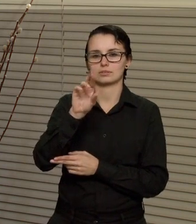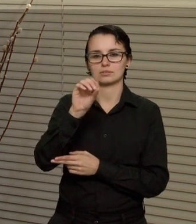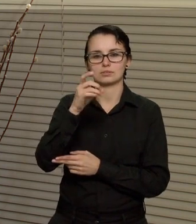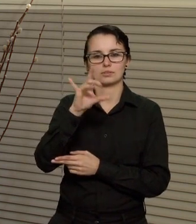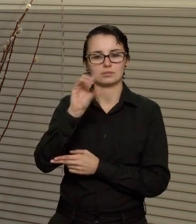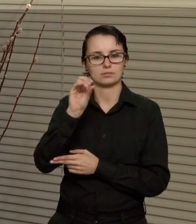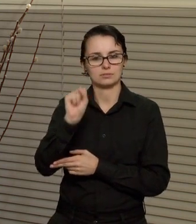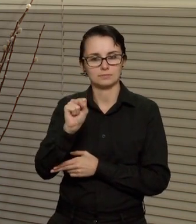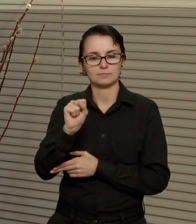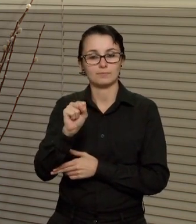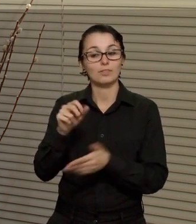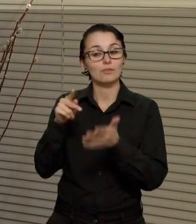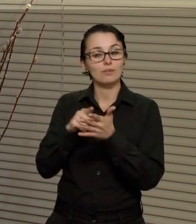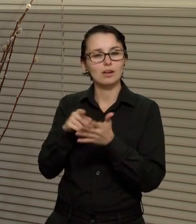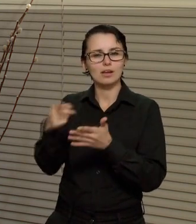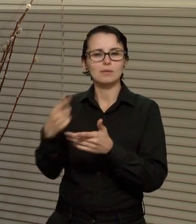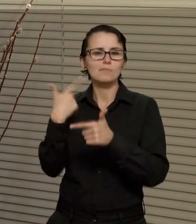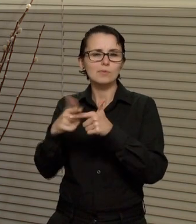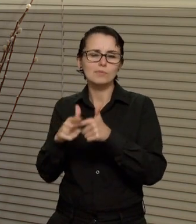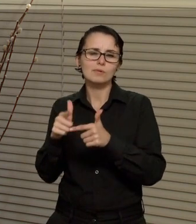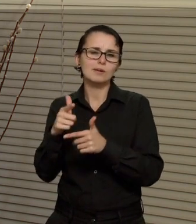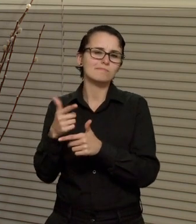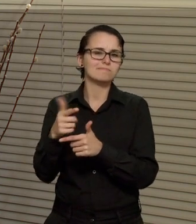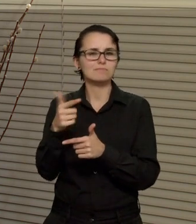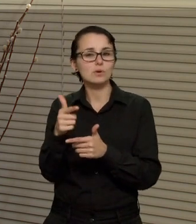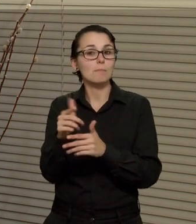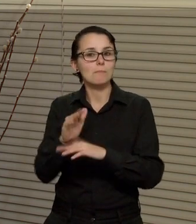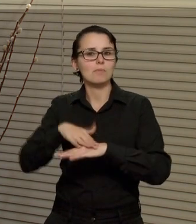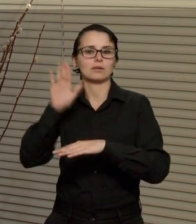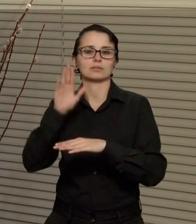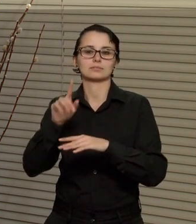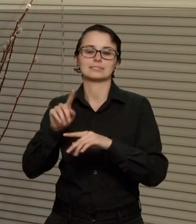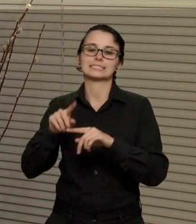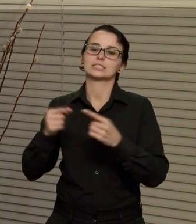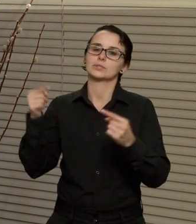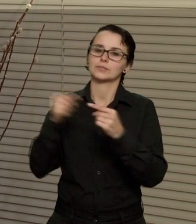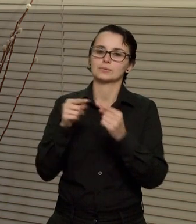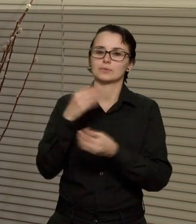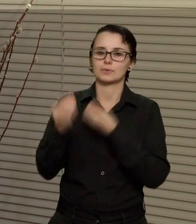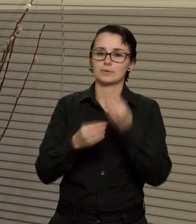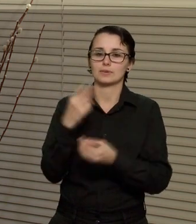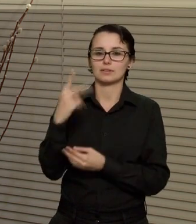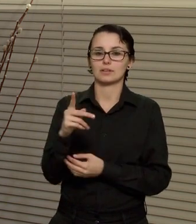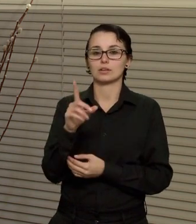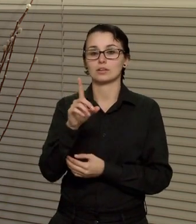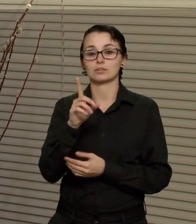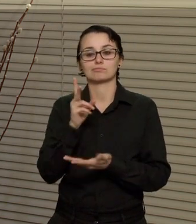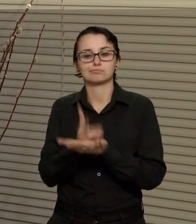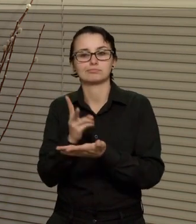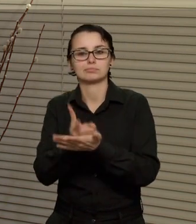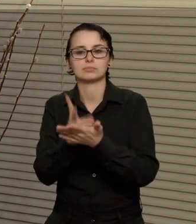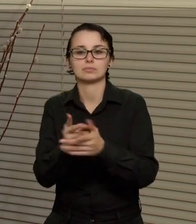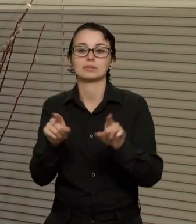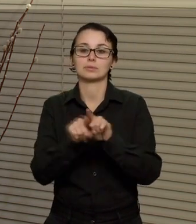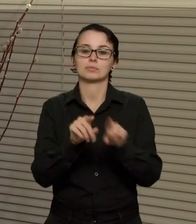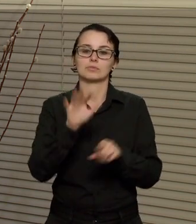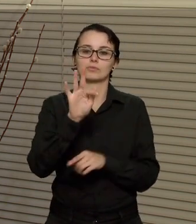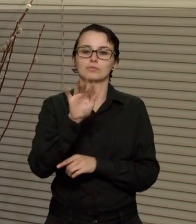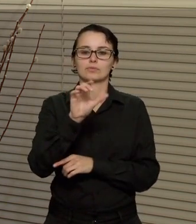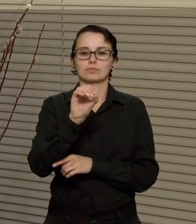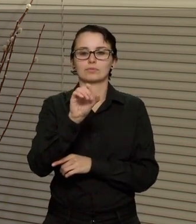representa maiores danos. Porém, está relacionada à dureza da água e aos processos de floculação